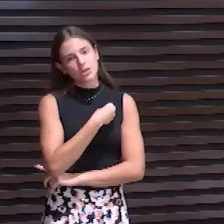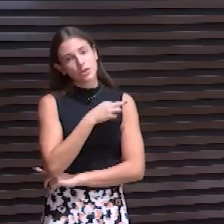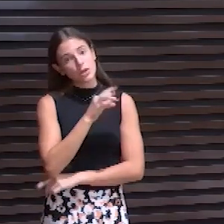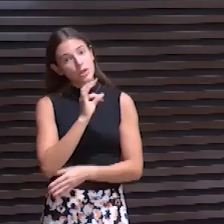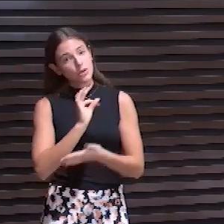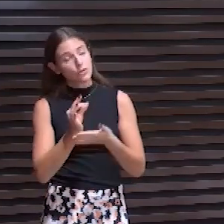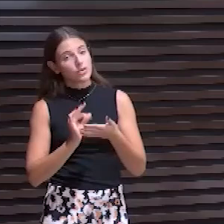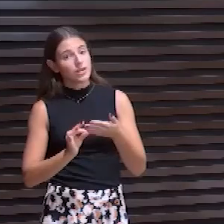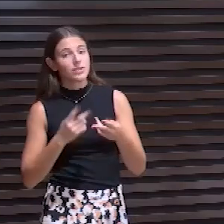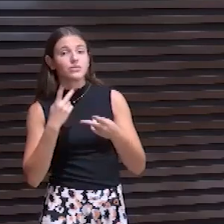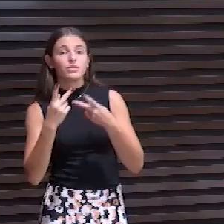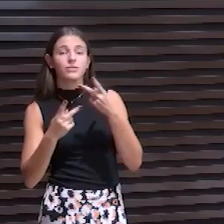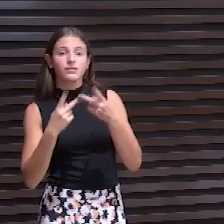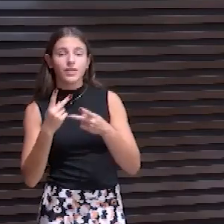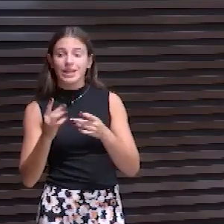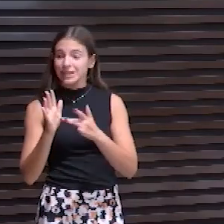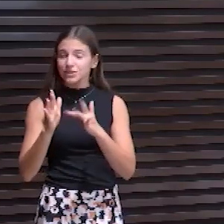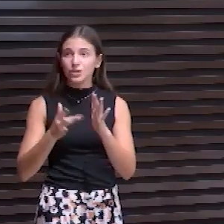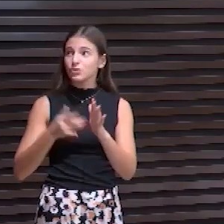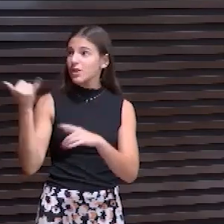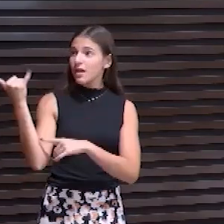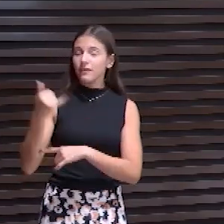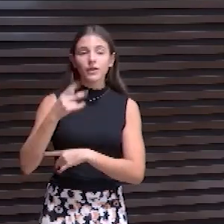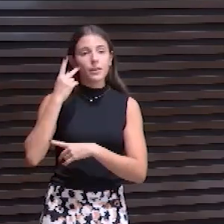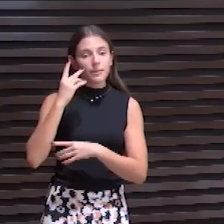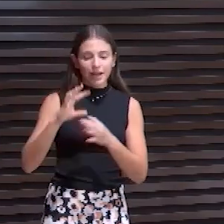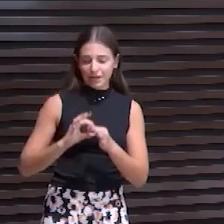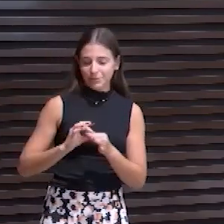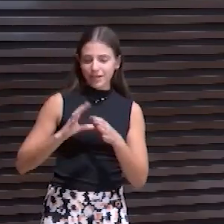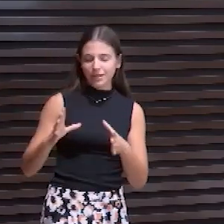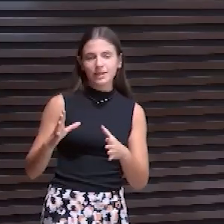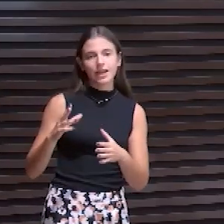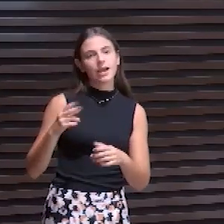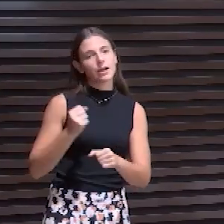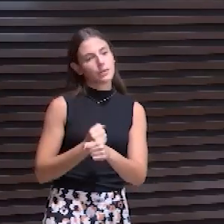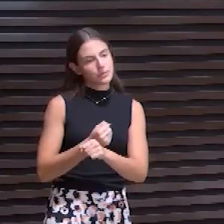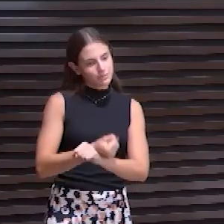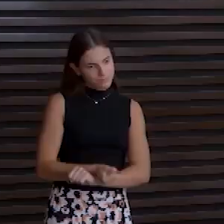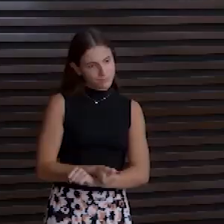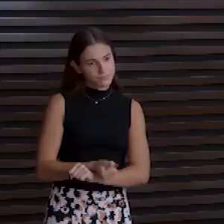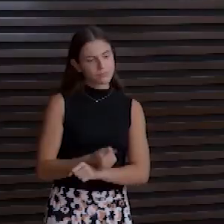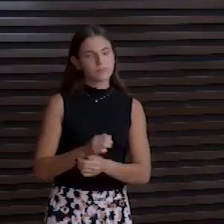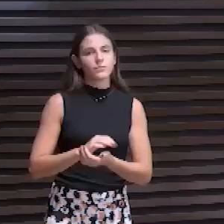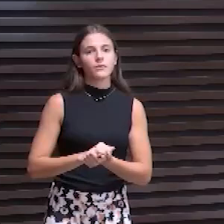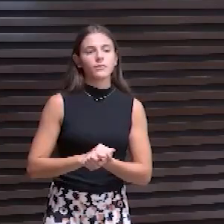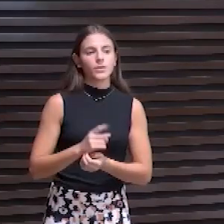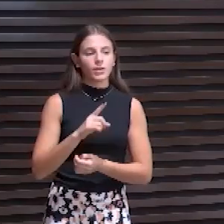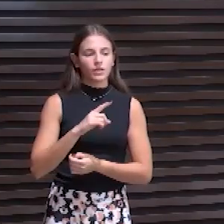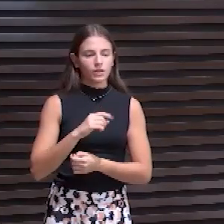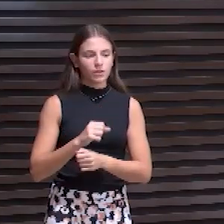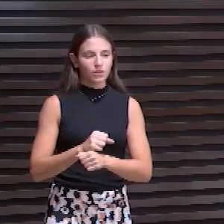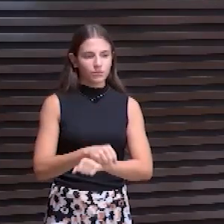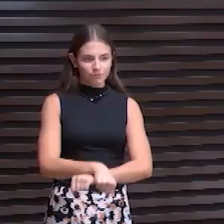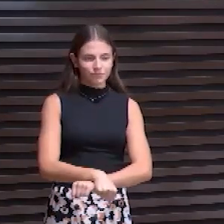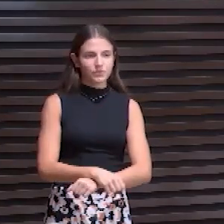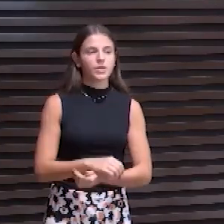diz que ele vem para libertar o preso. Hoje nós somos livres da escravidão do pecado em Cristo, ele nos